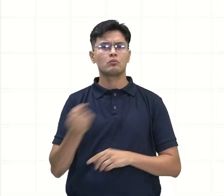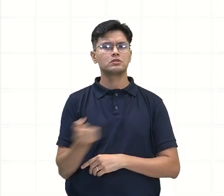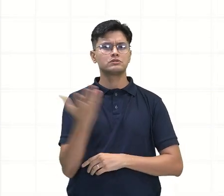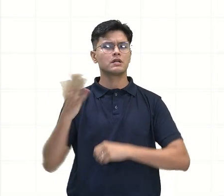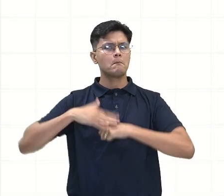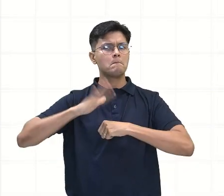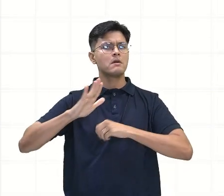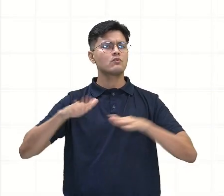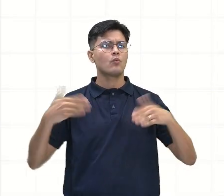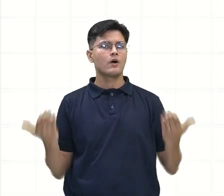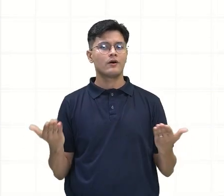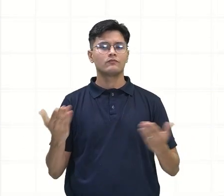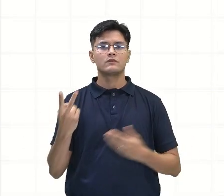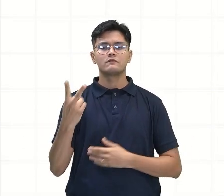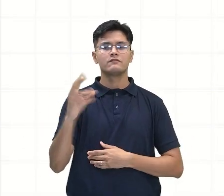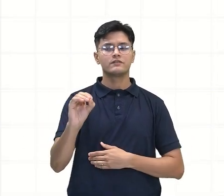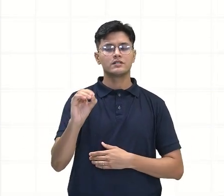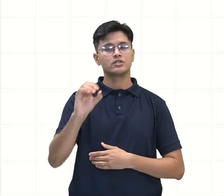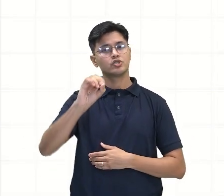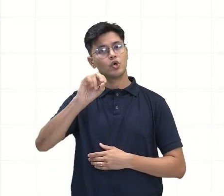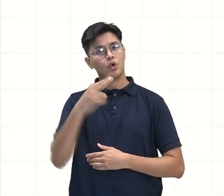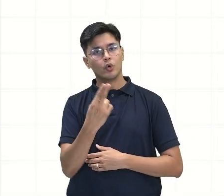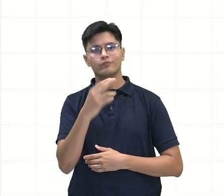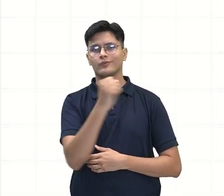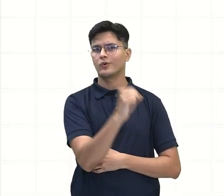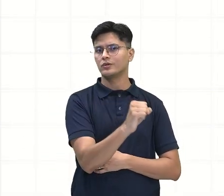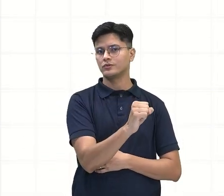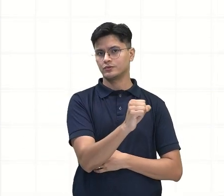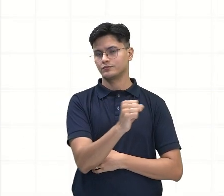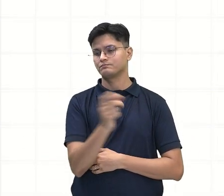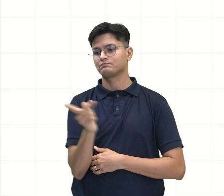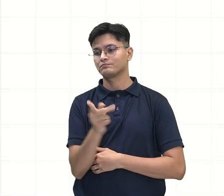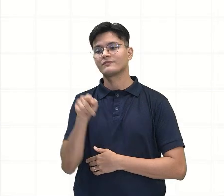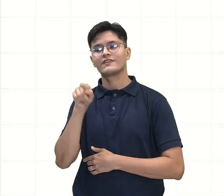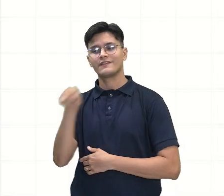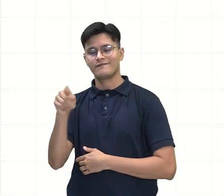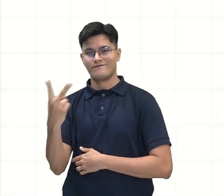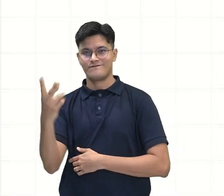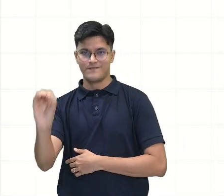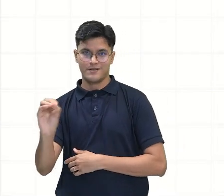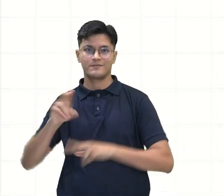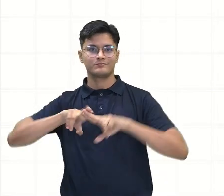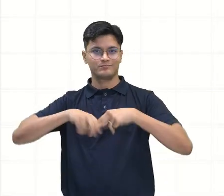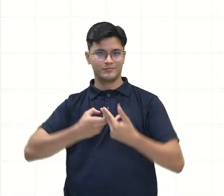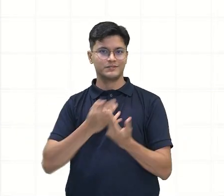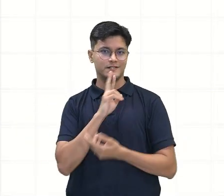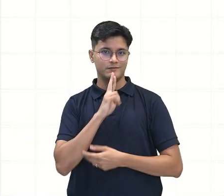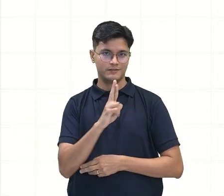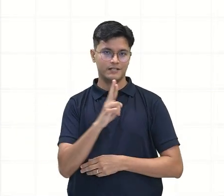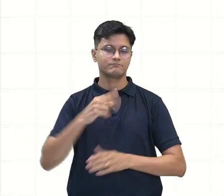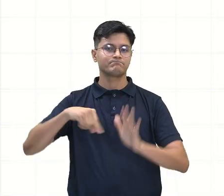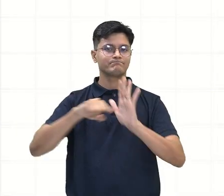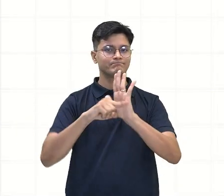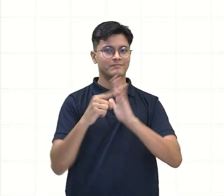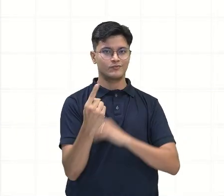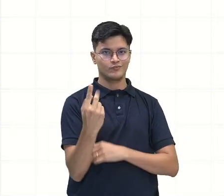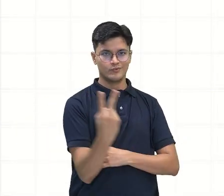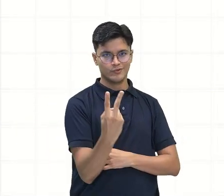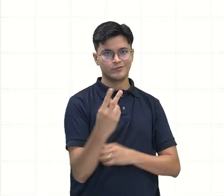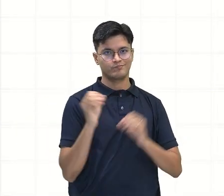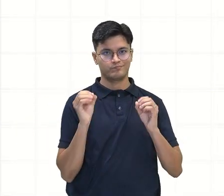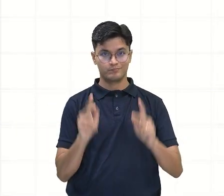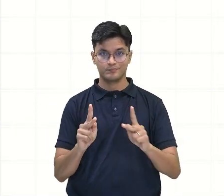Quem é maior, o menos 20 ou o 8? O menos 20. Por isso que o resultado vai ficar menos 12.